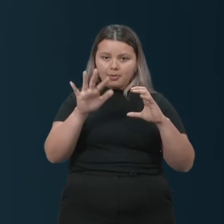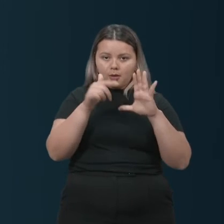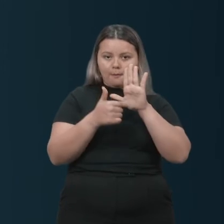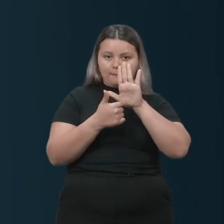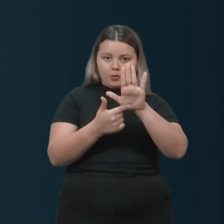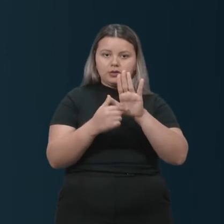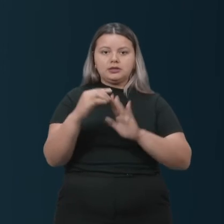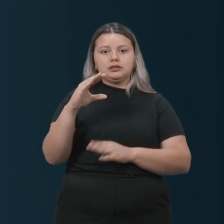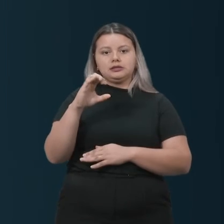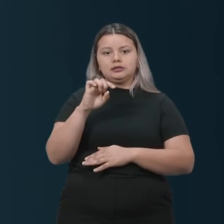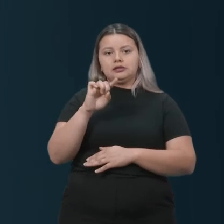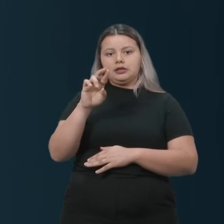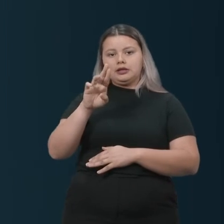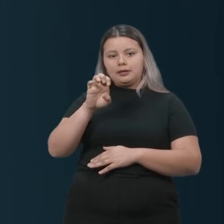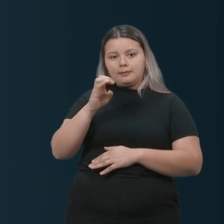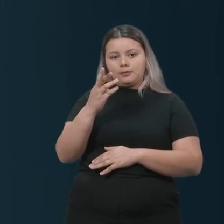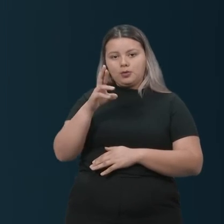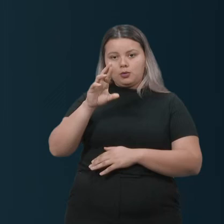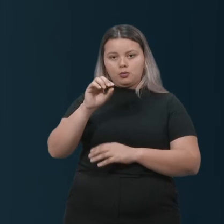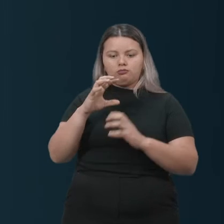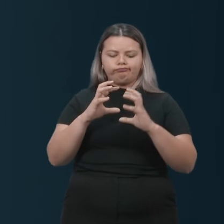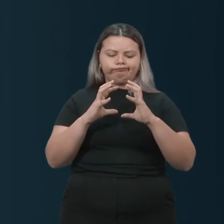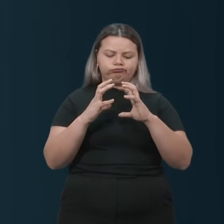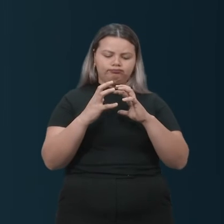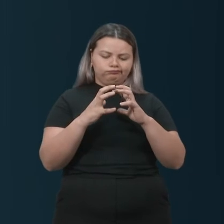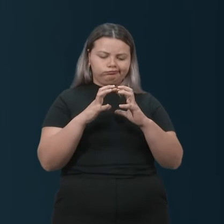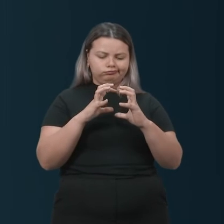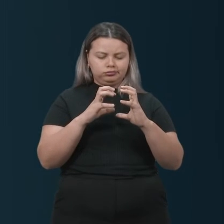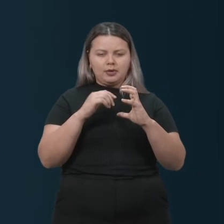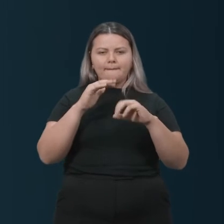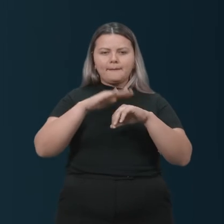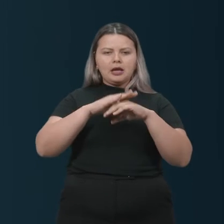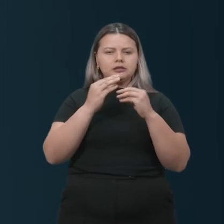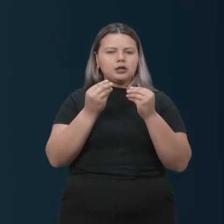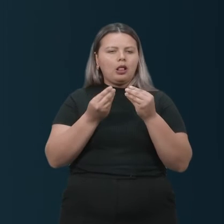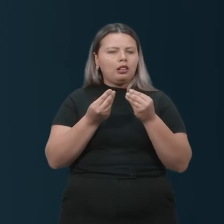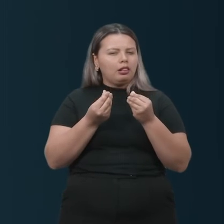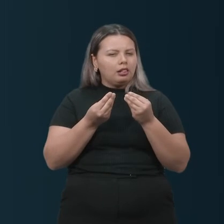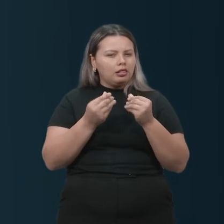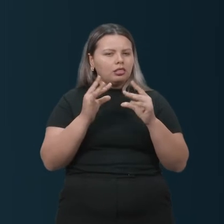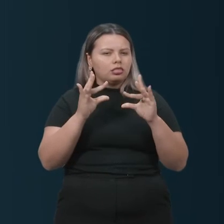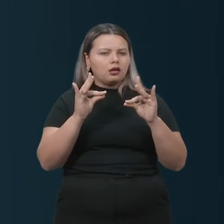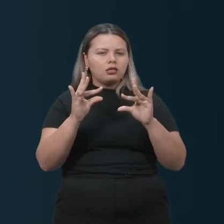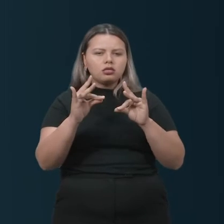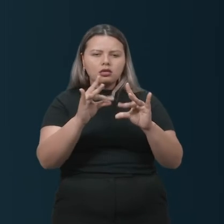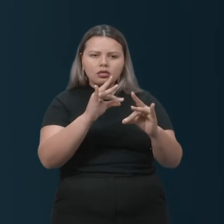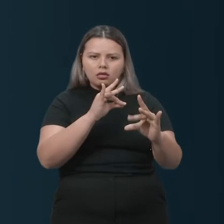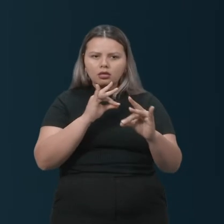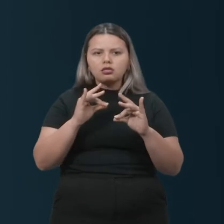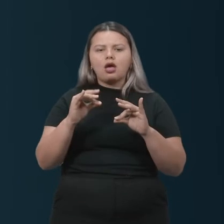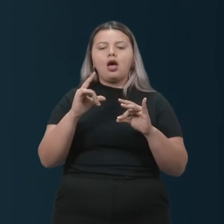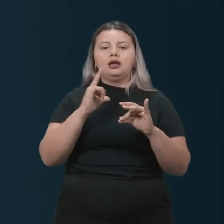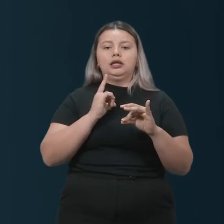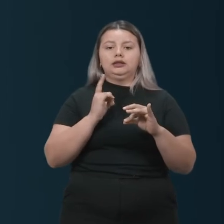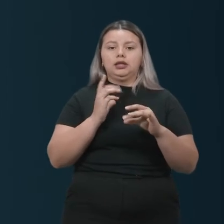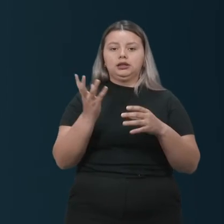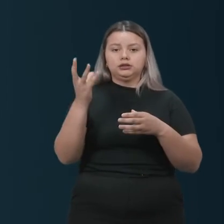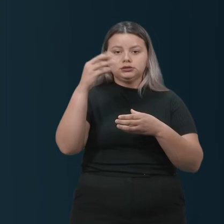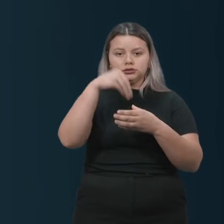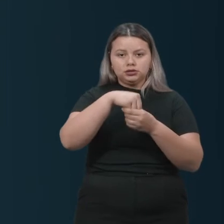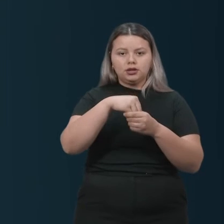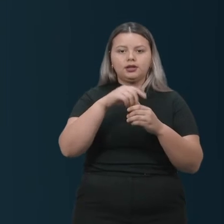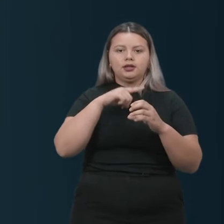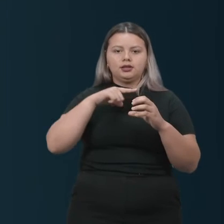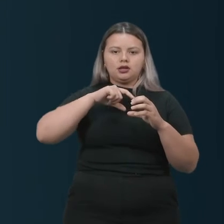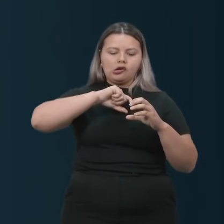trouxe aqui. É a porção mais moderna, mais refinada do encéfalo, composta por